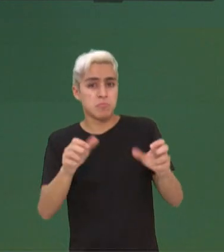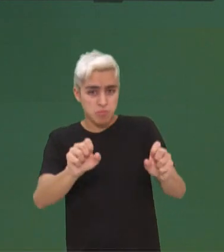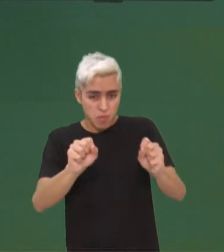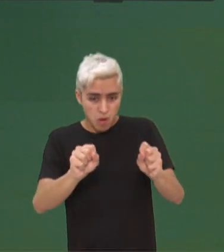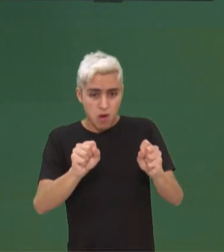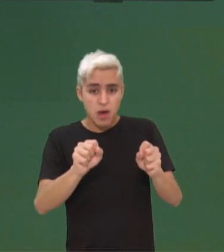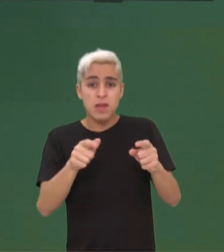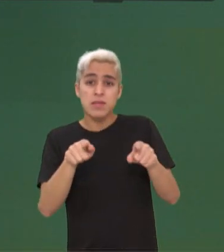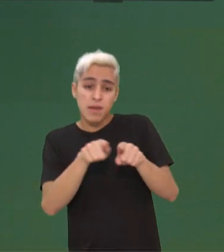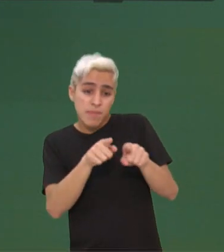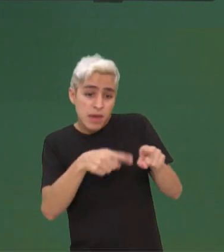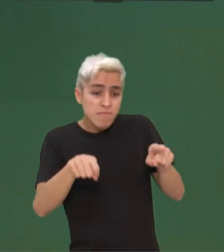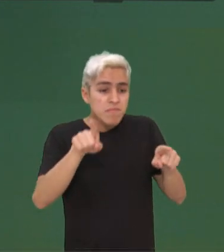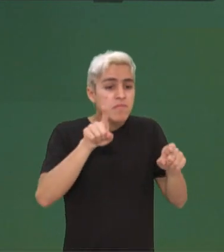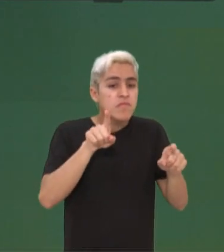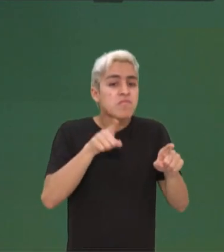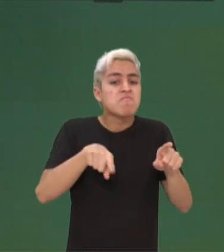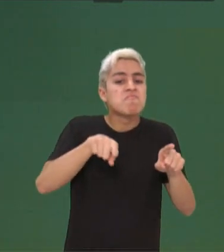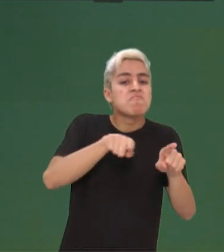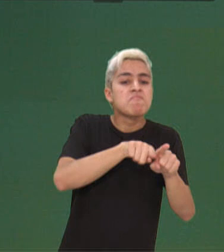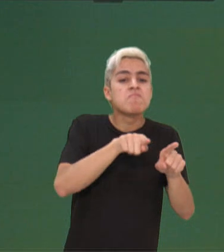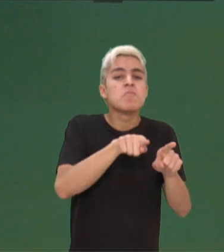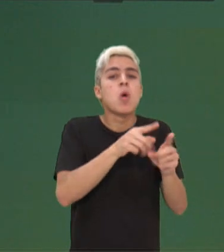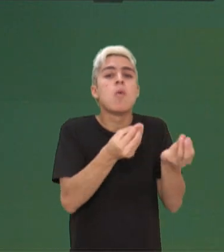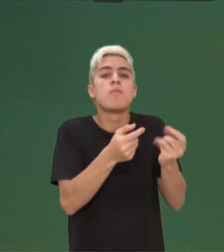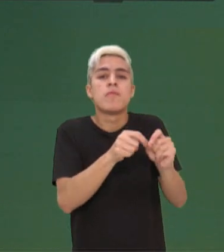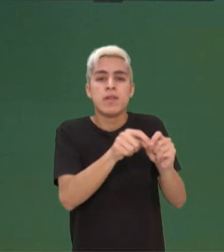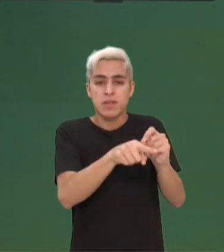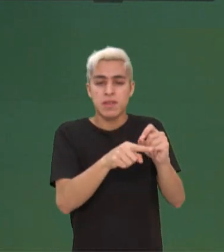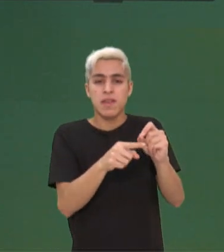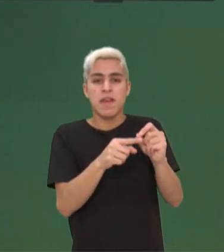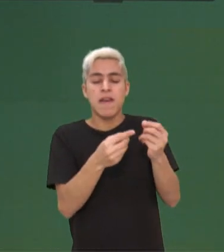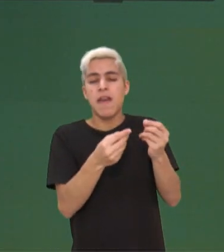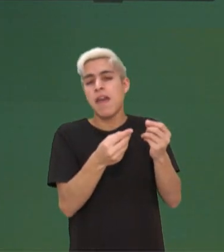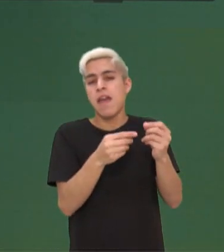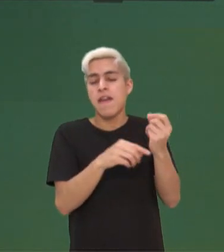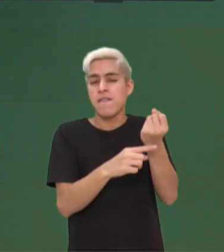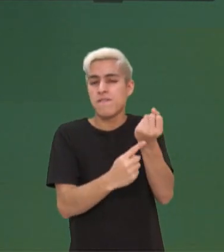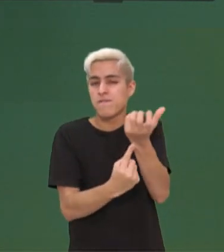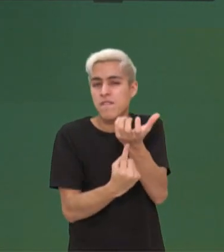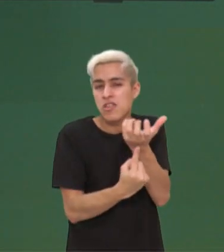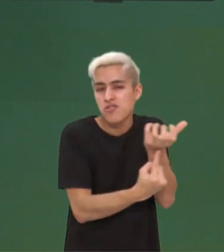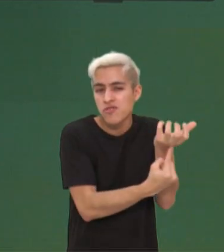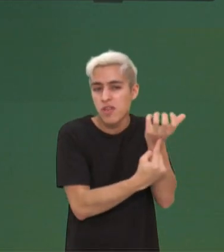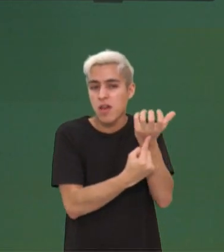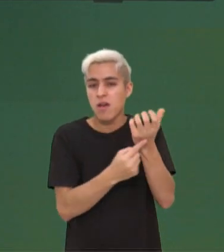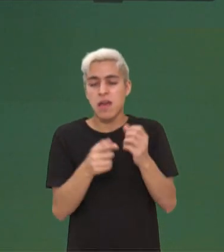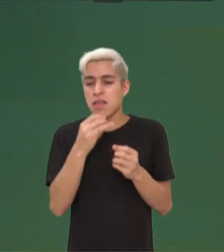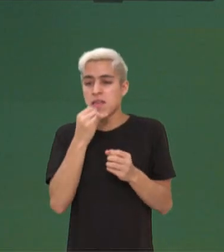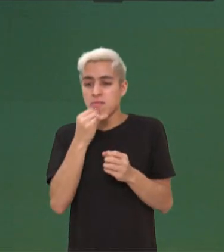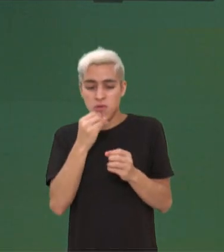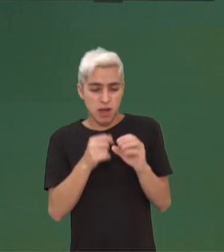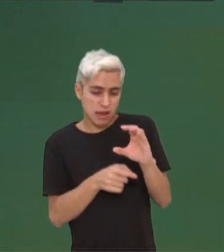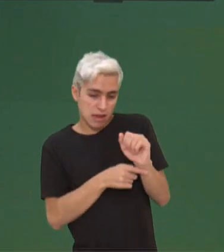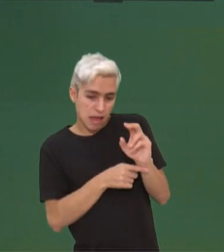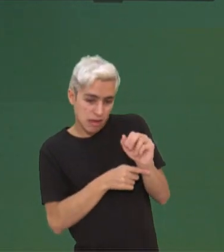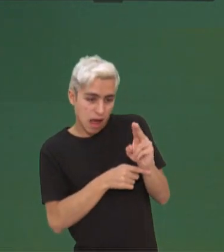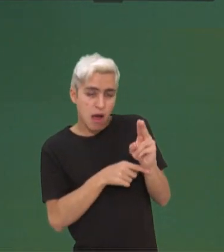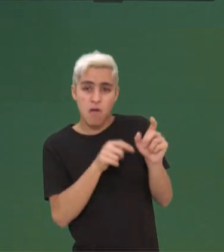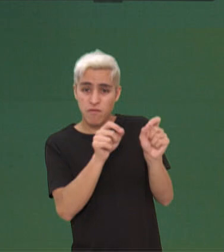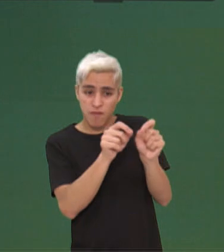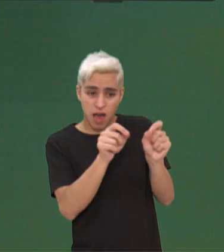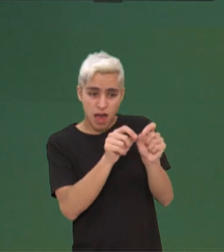de origem vegetal. Por exemplo, o cacau é matéria-prima para a fabricação do chocolate. Então é